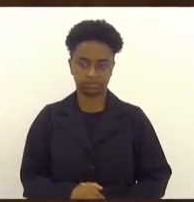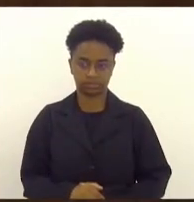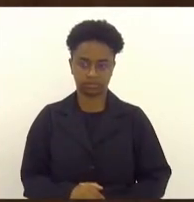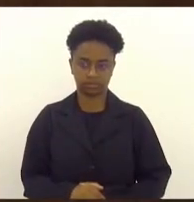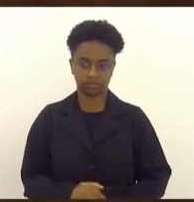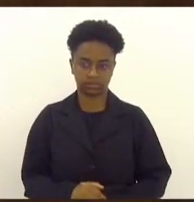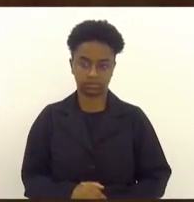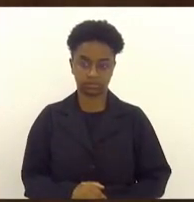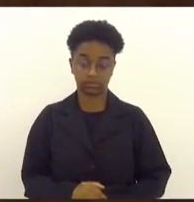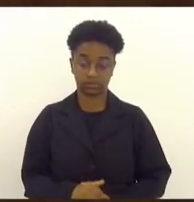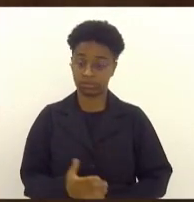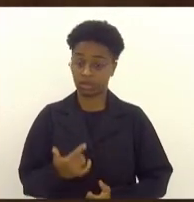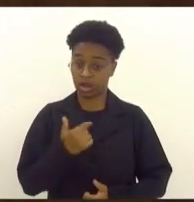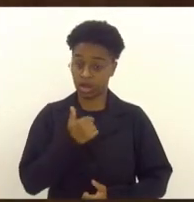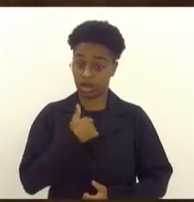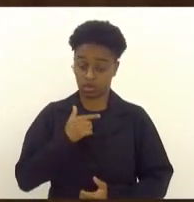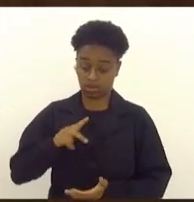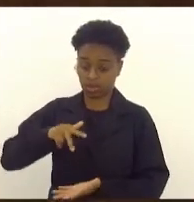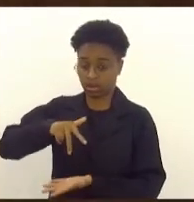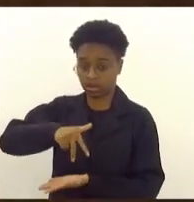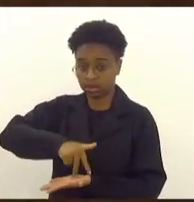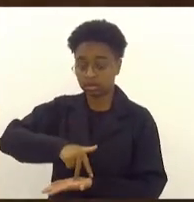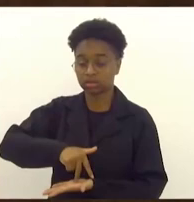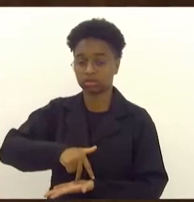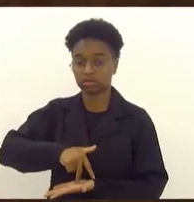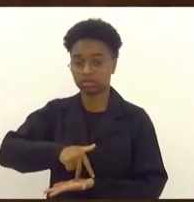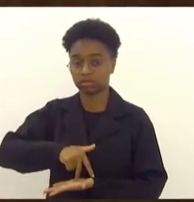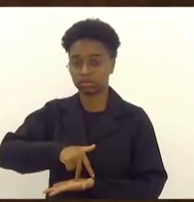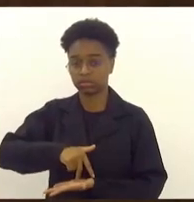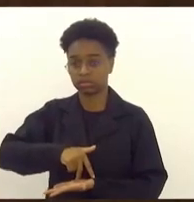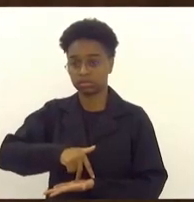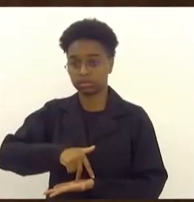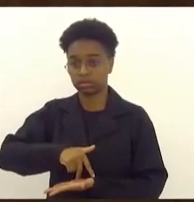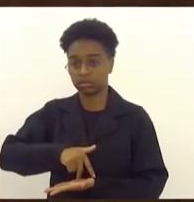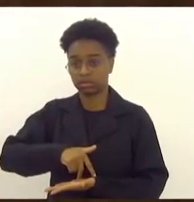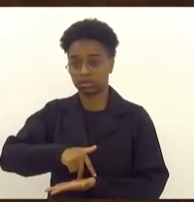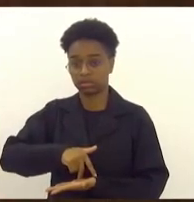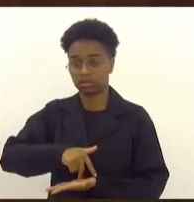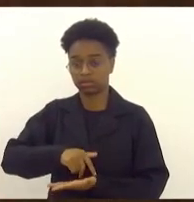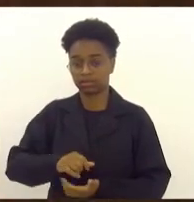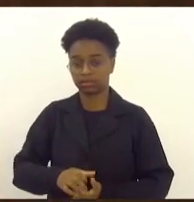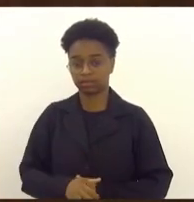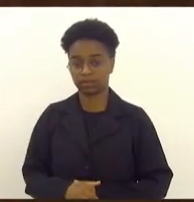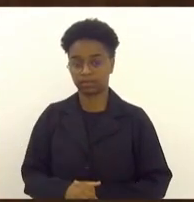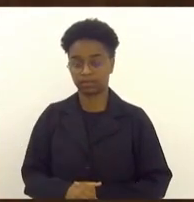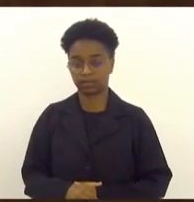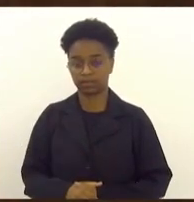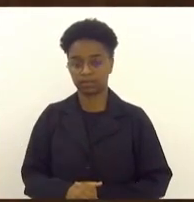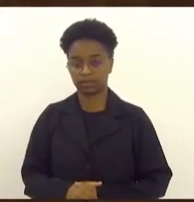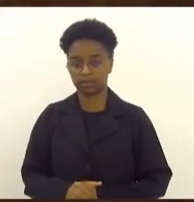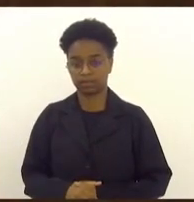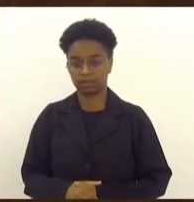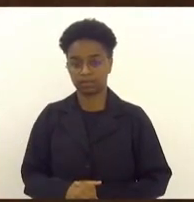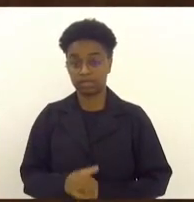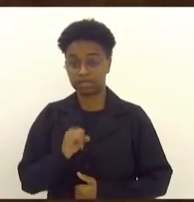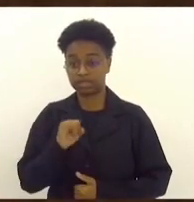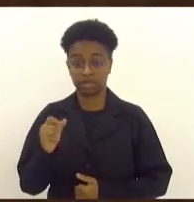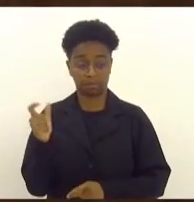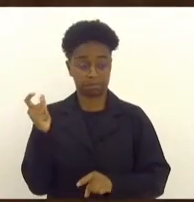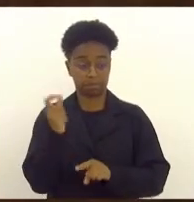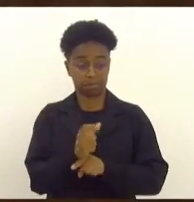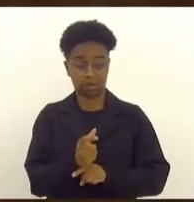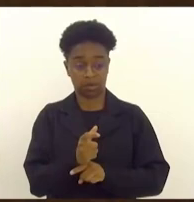parlamentar que vem aqui critica um determinado Prefeito